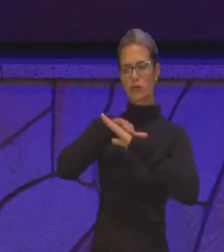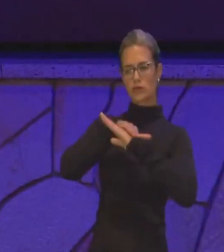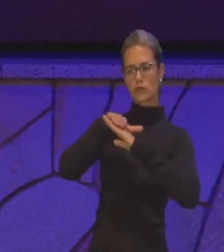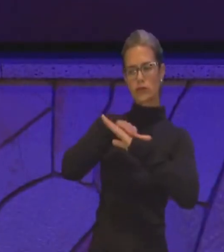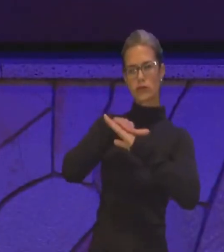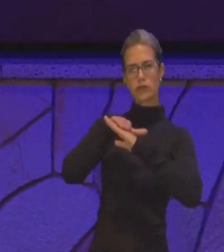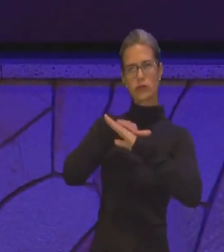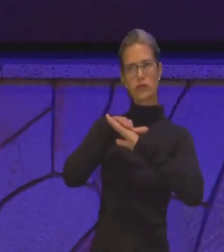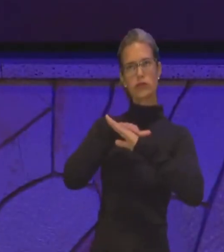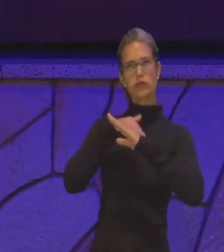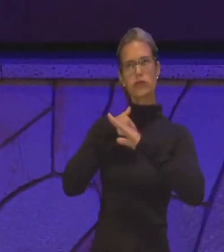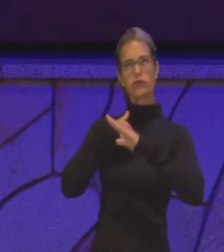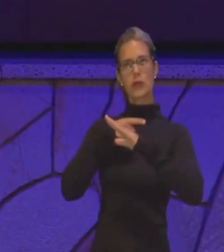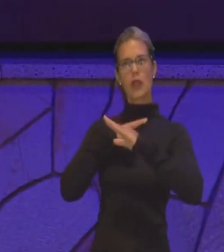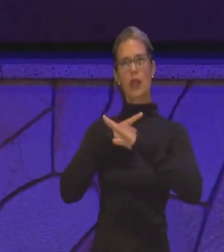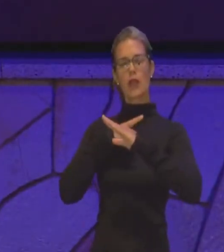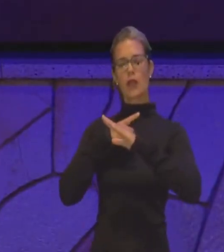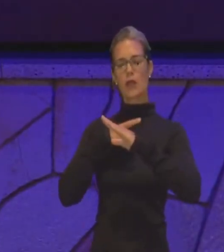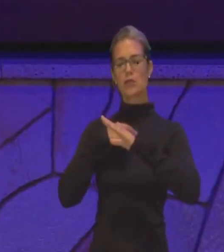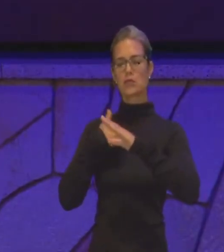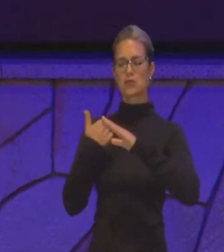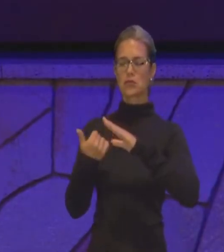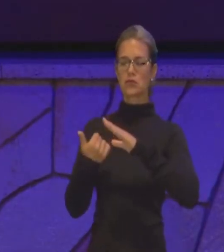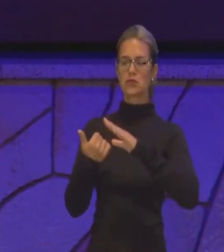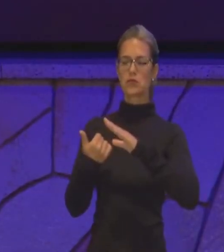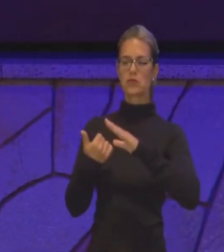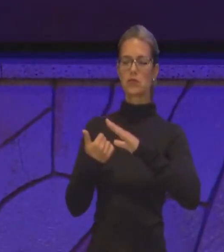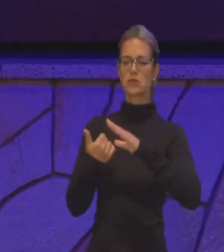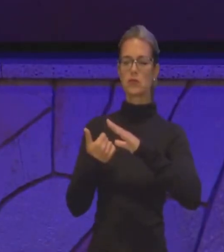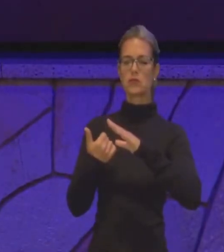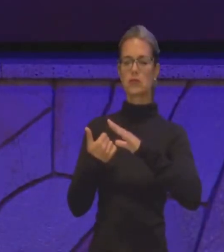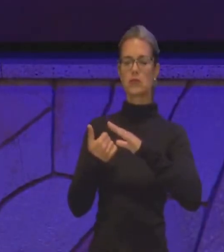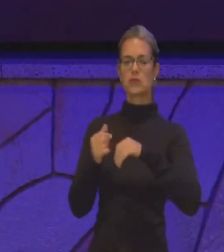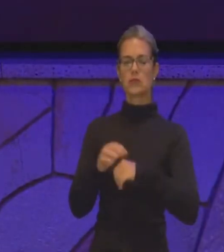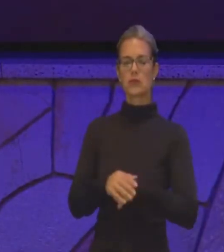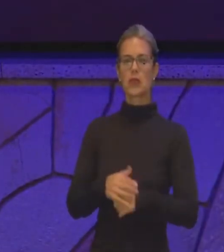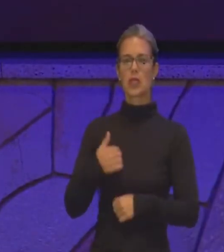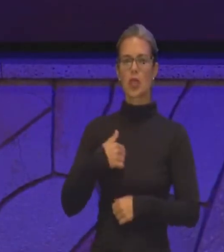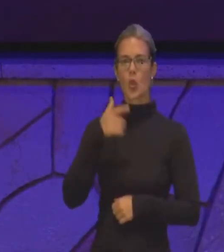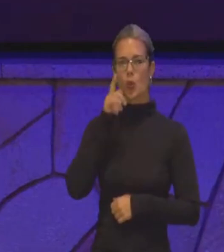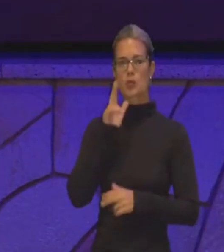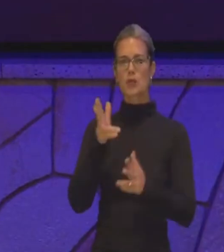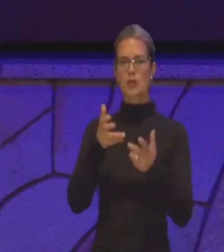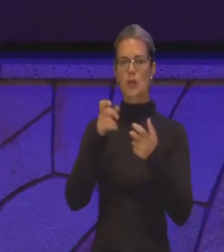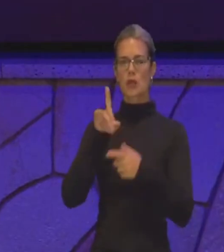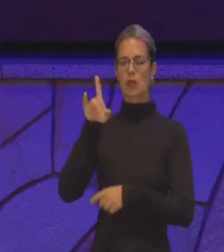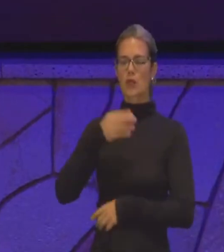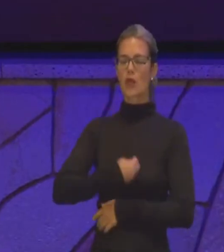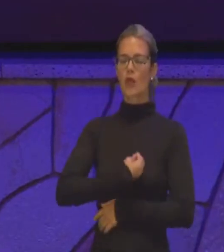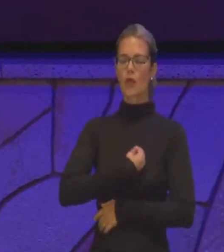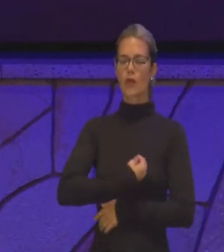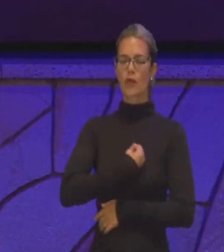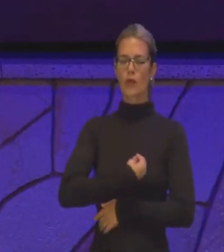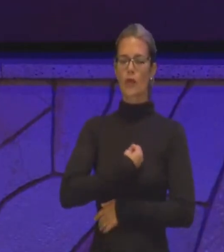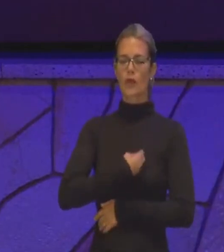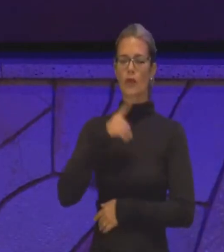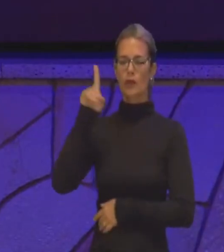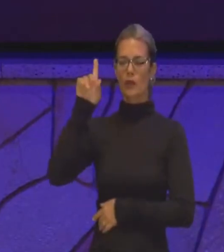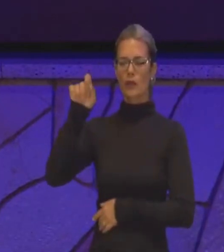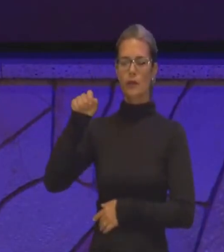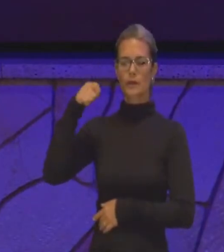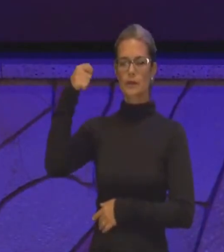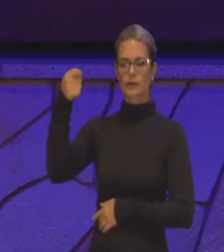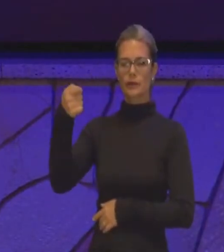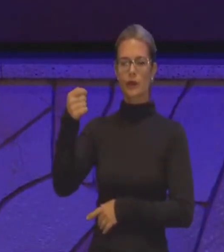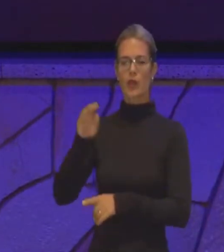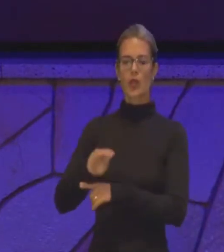fato, eu aprendi. Deus existe. Deus é. Ele cuida